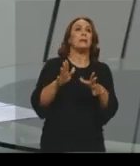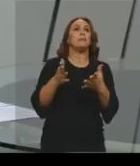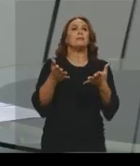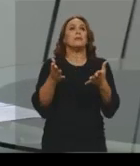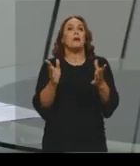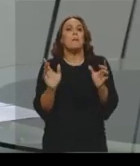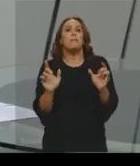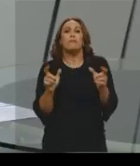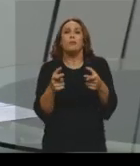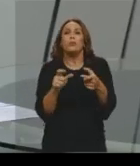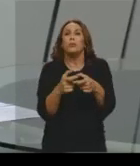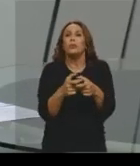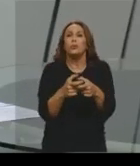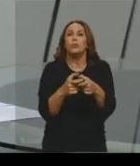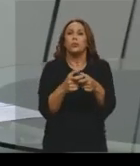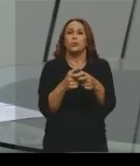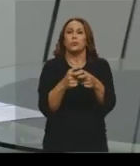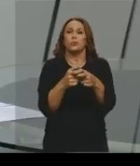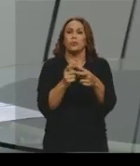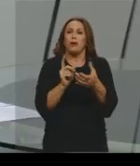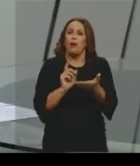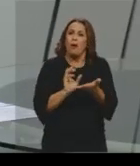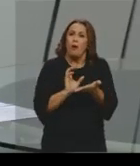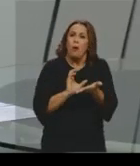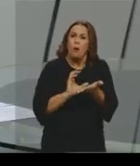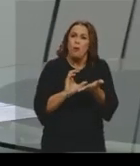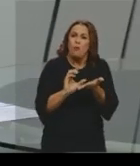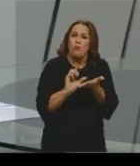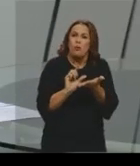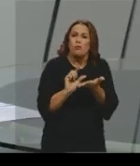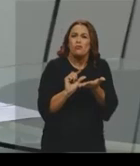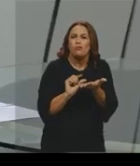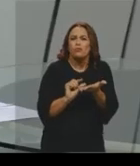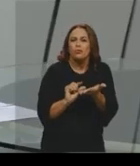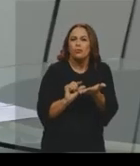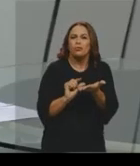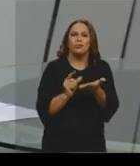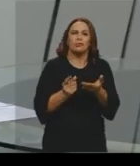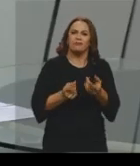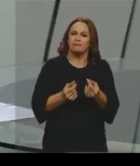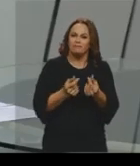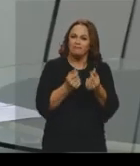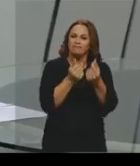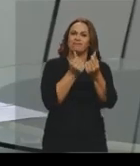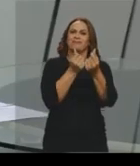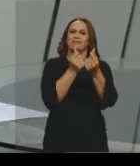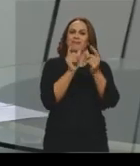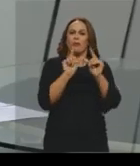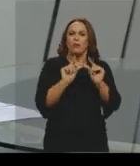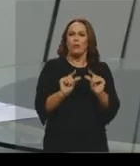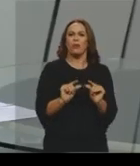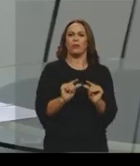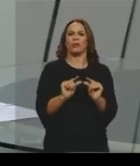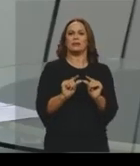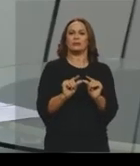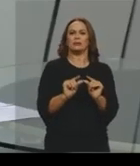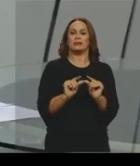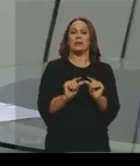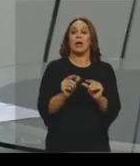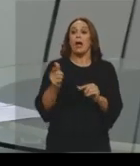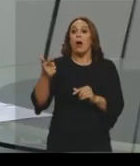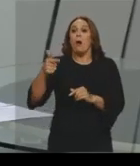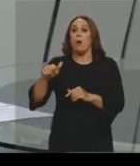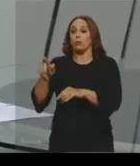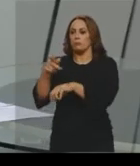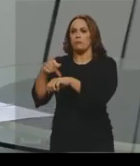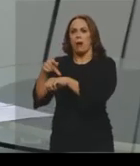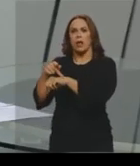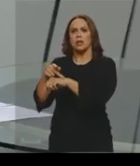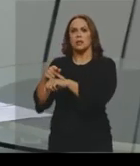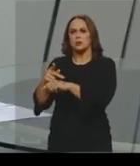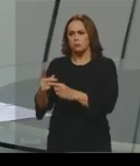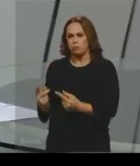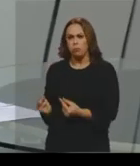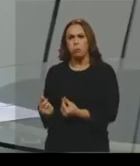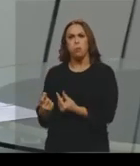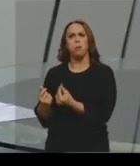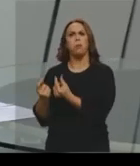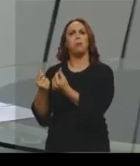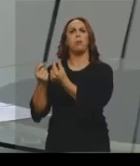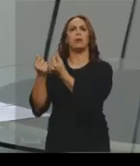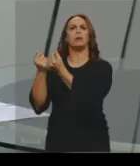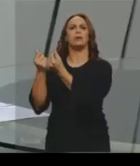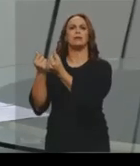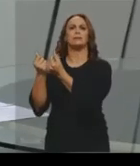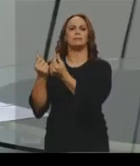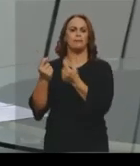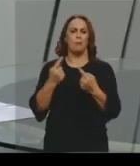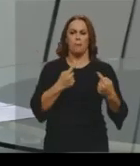mais frágil, esses países não conseguem superar as grandes potências numa concorrência econômica. Então,